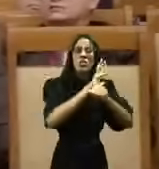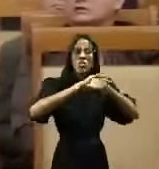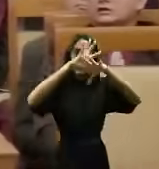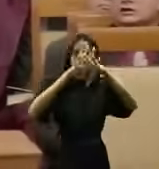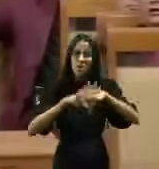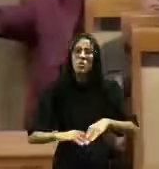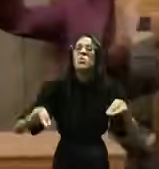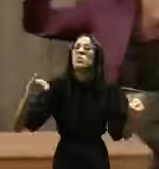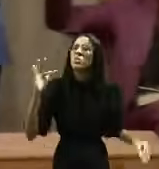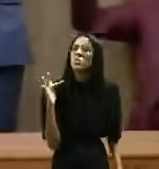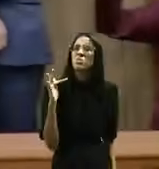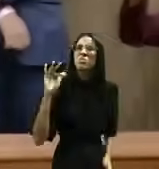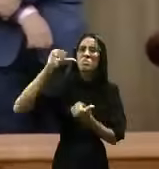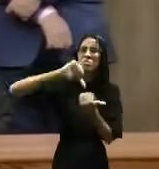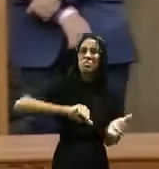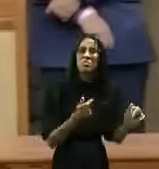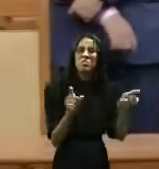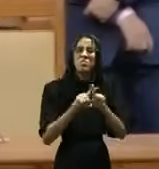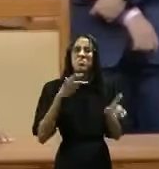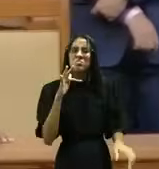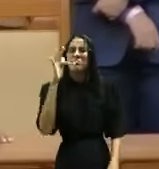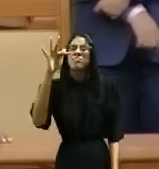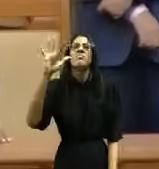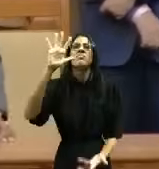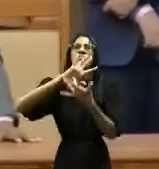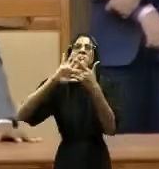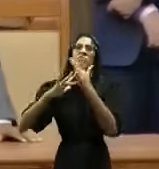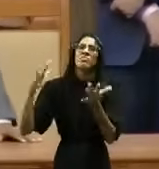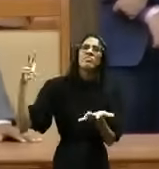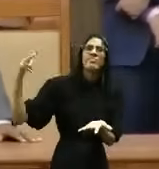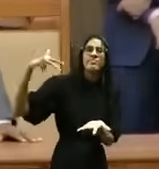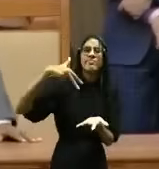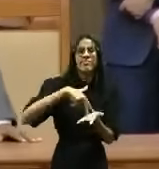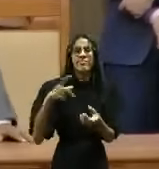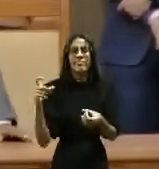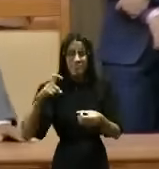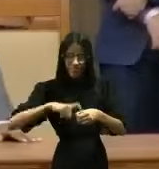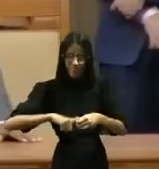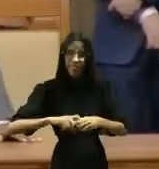brevemente Eita glória a Deus